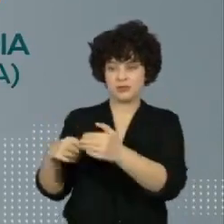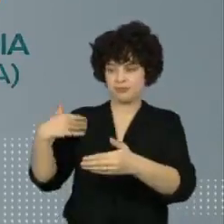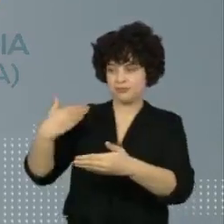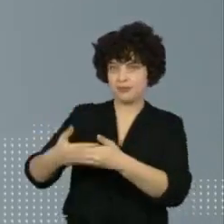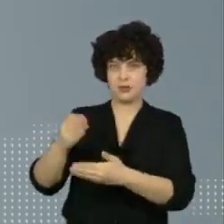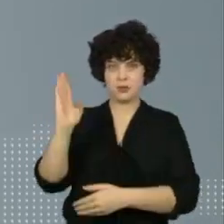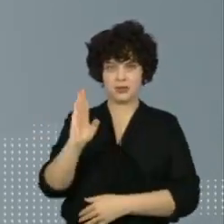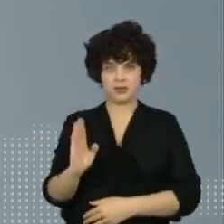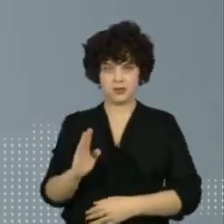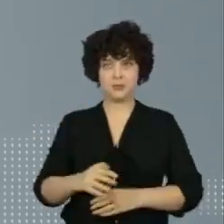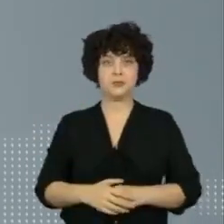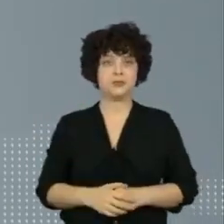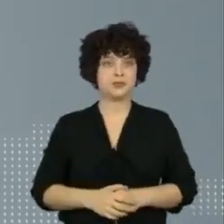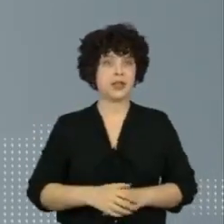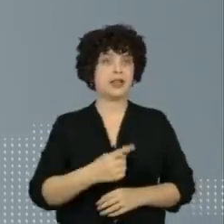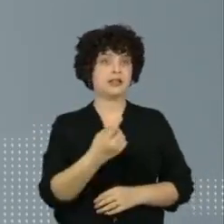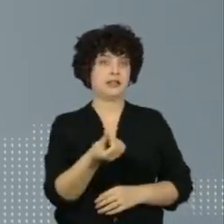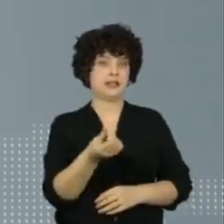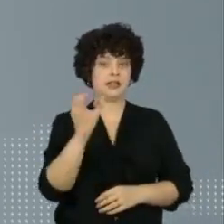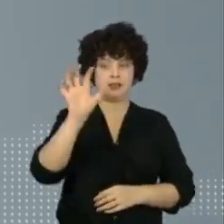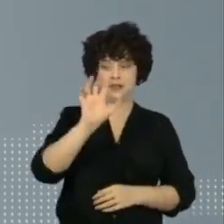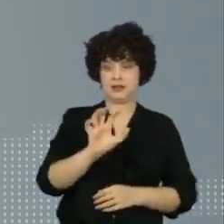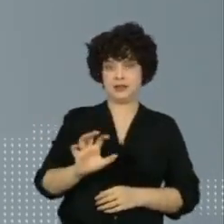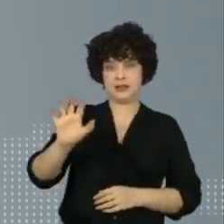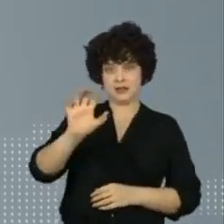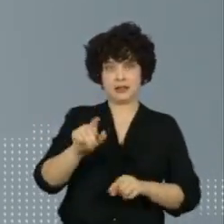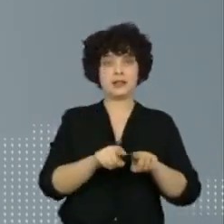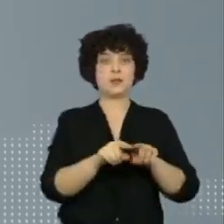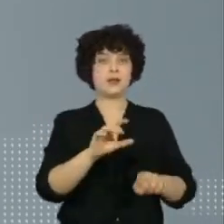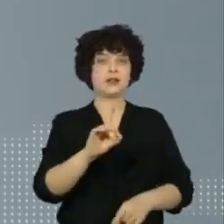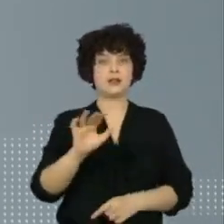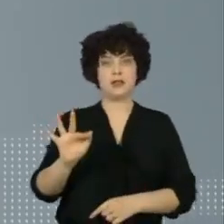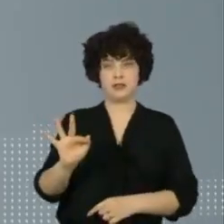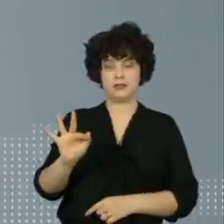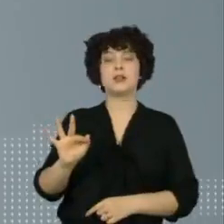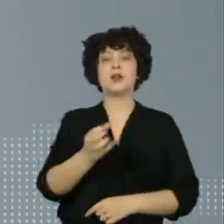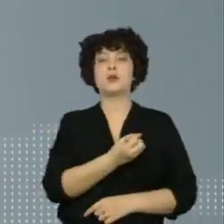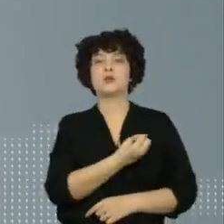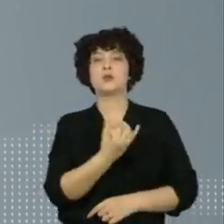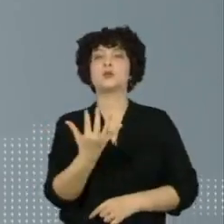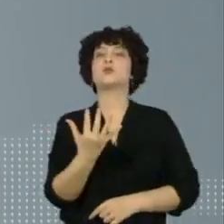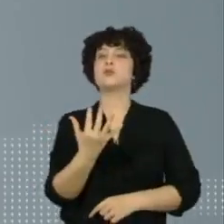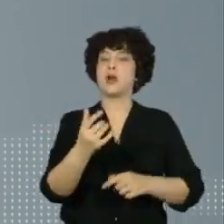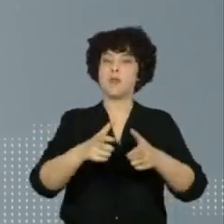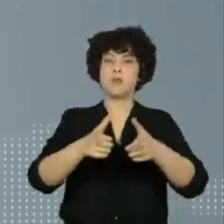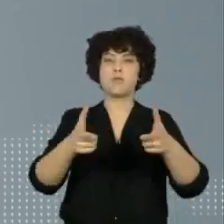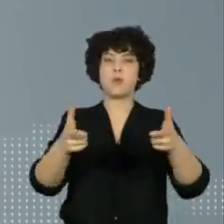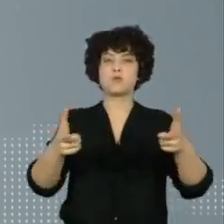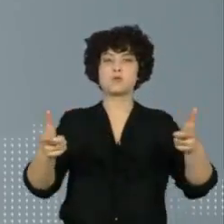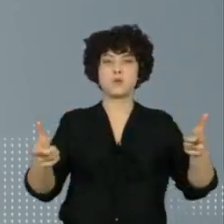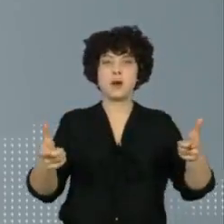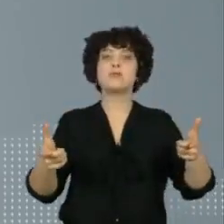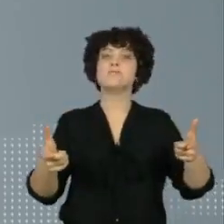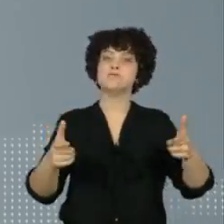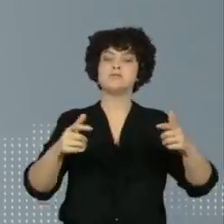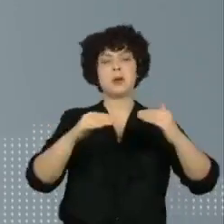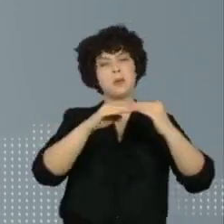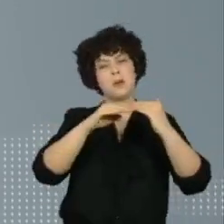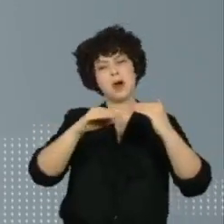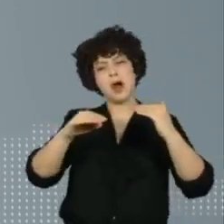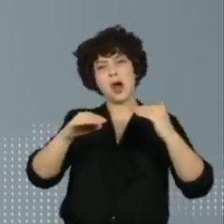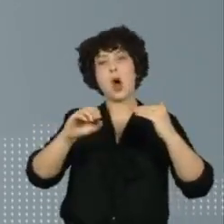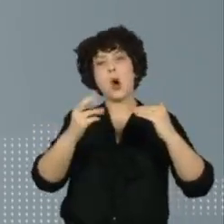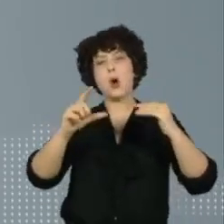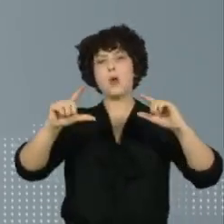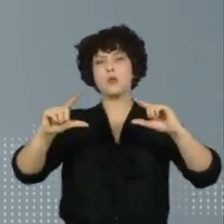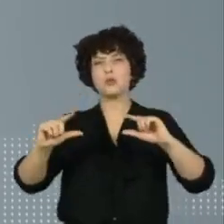coronavírus no país em 16 estados mais o Distrito Federal os números aumentam apresentam estabilidade